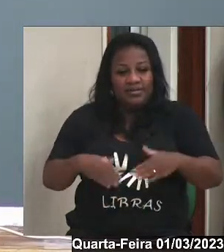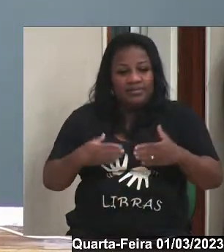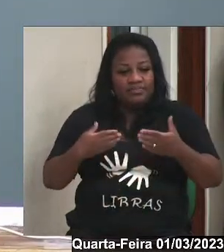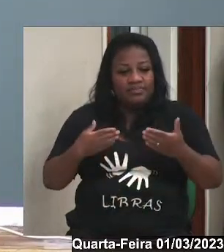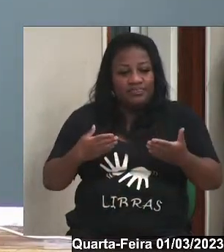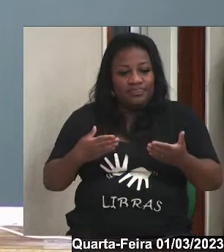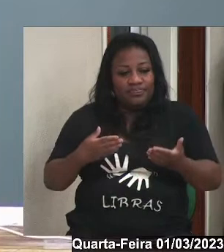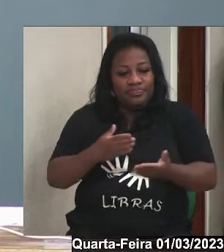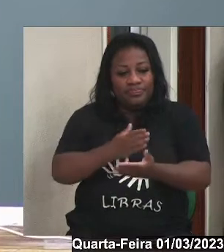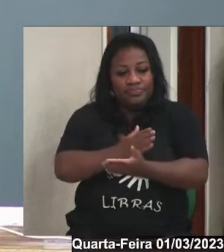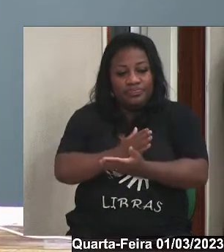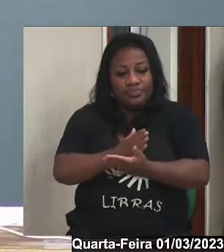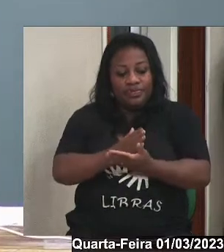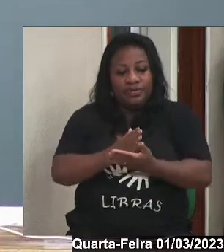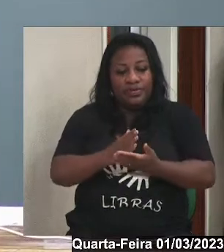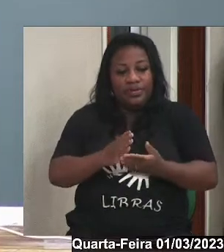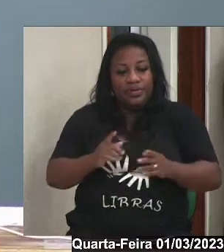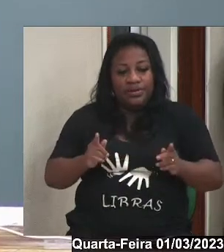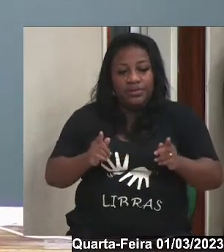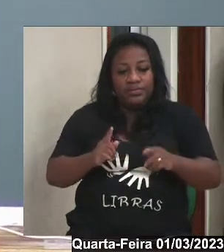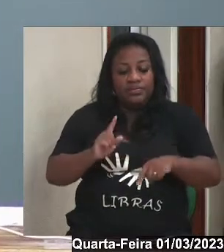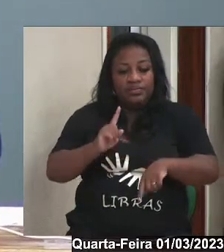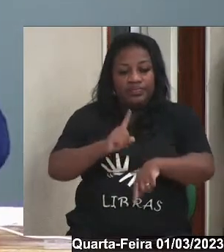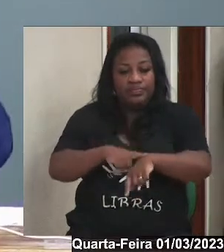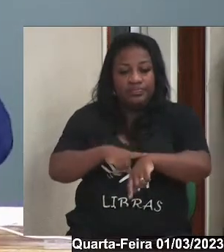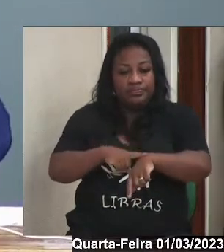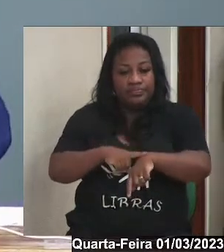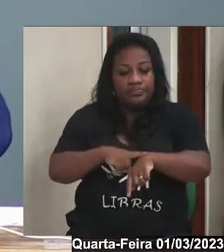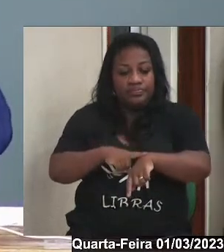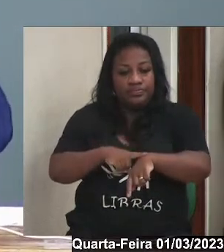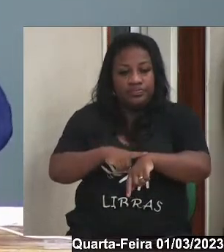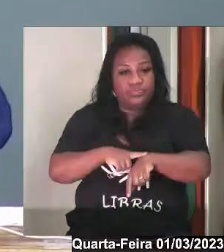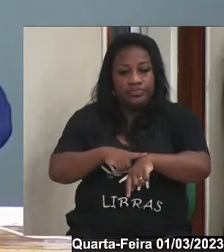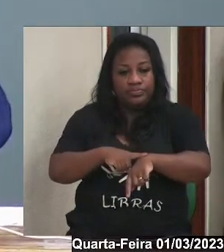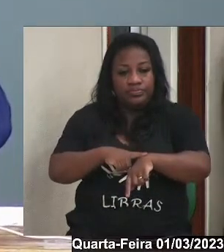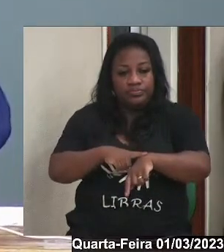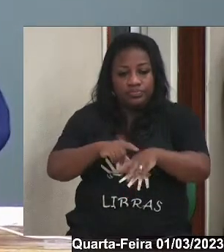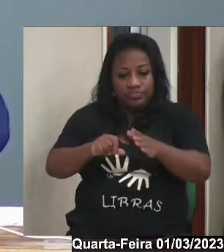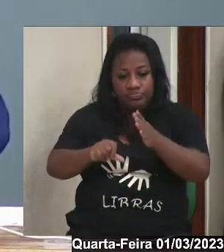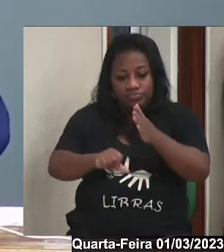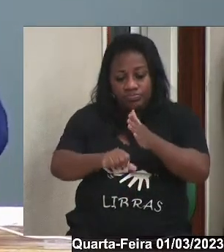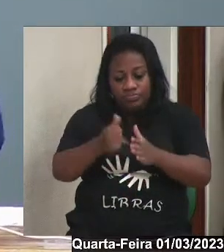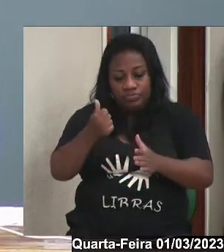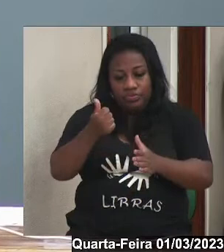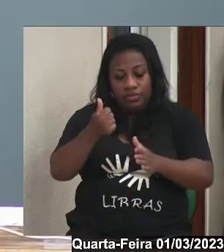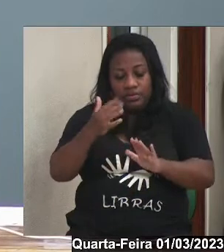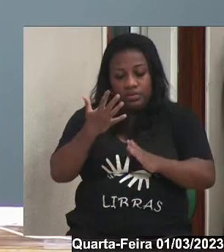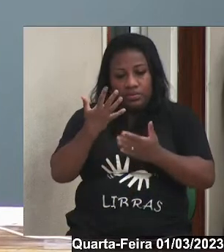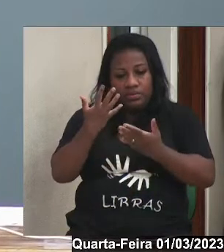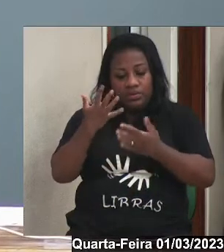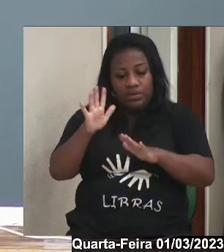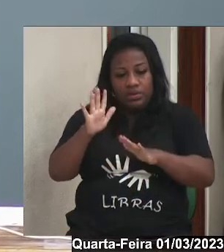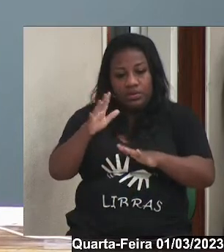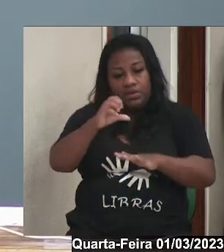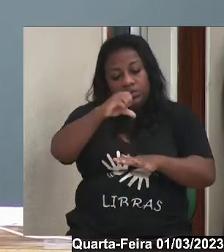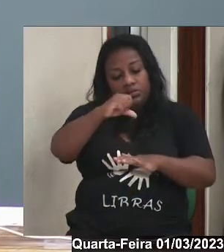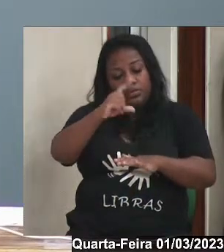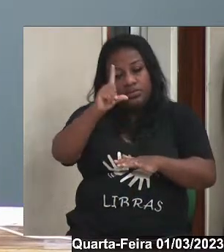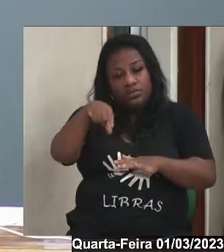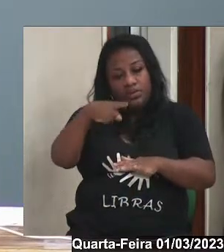Passaremos então as matérias expedientes. Solicito ao senhor secretário que faça a leitura da moção de aplauso e congratulações